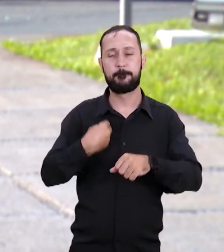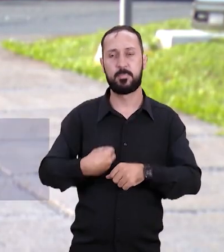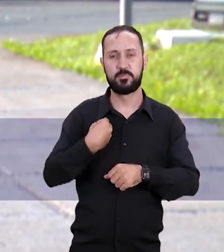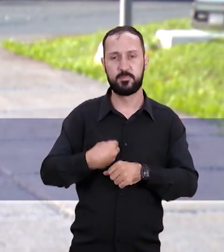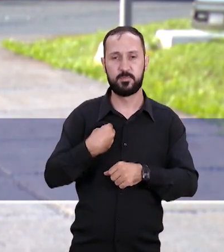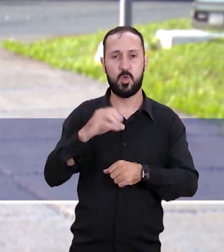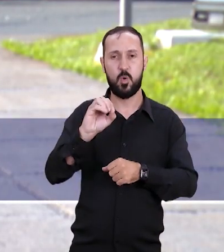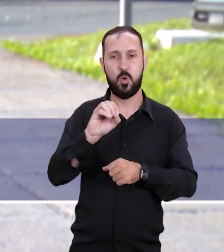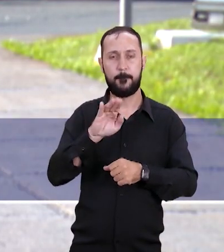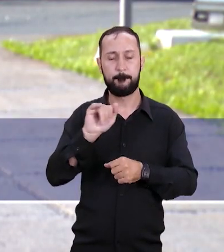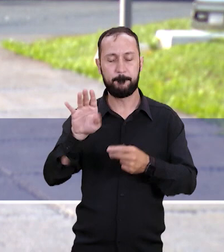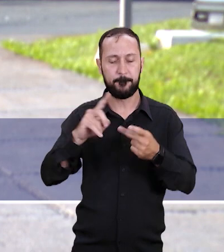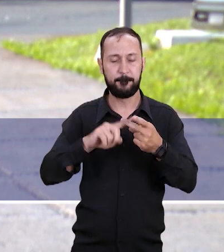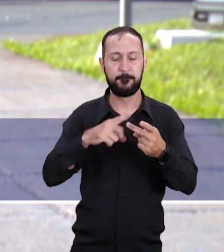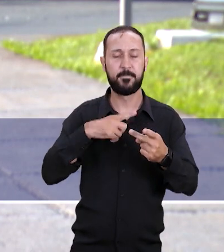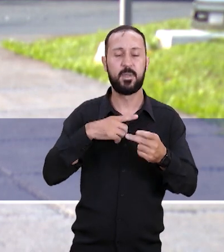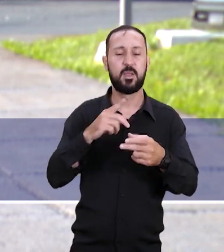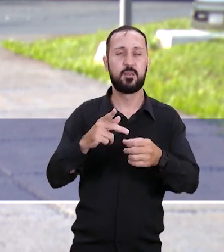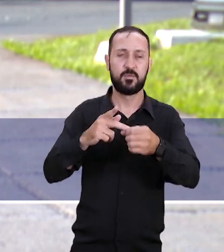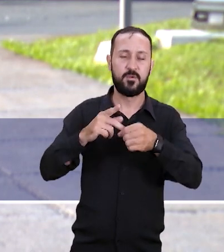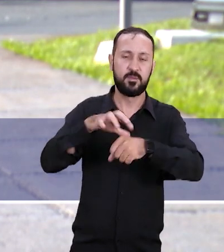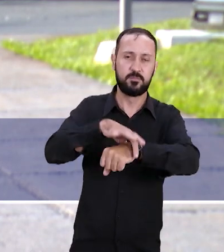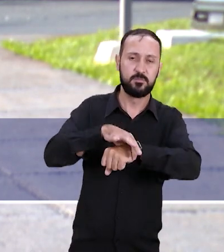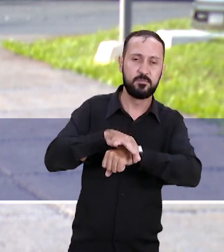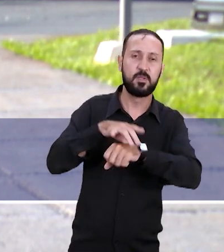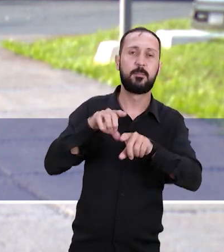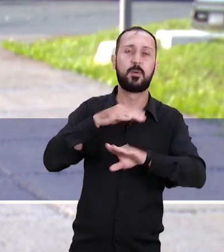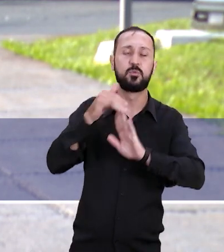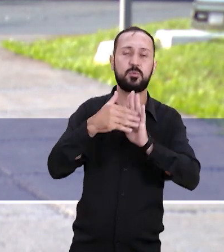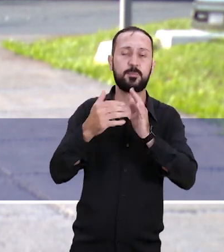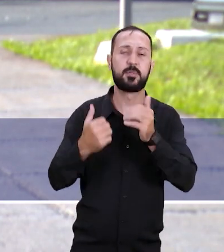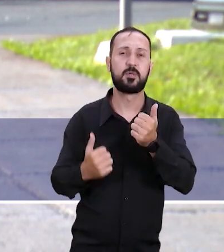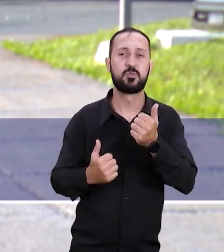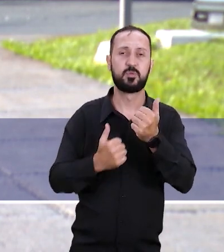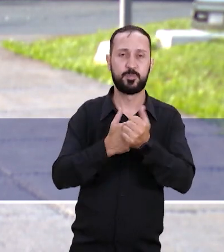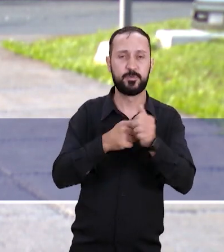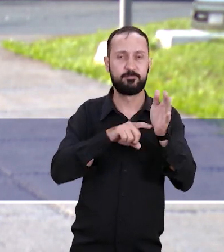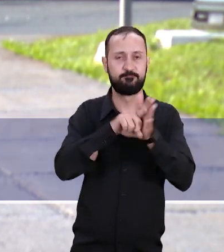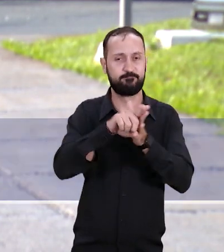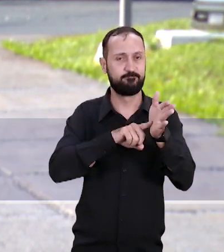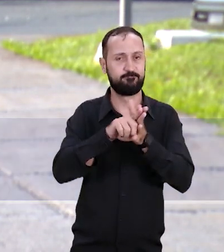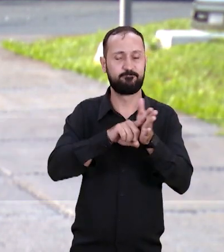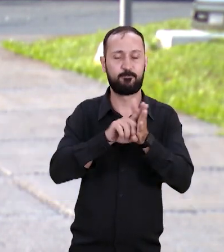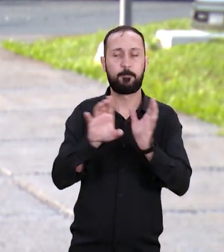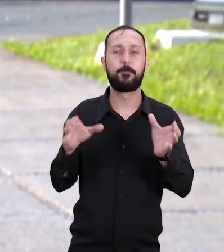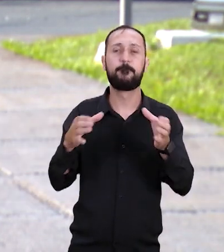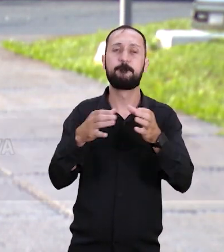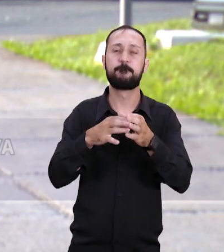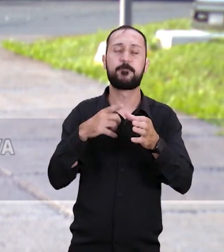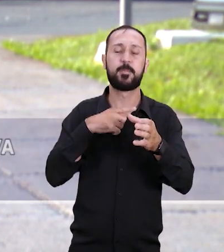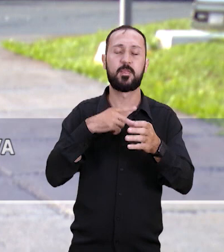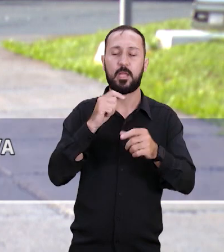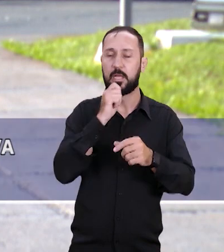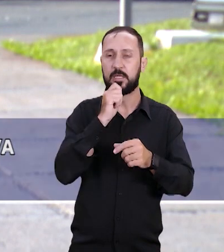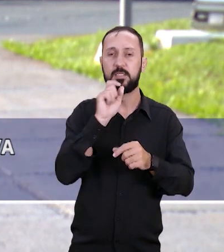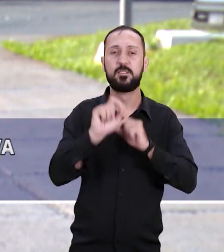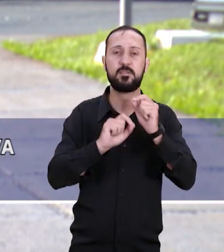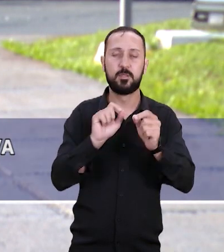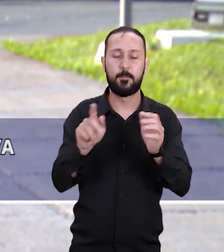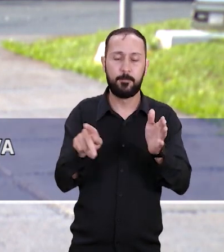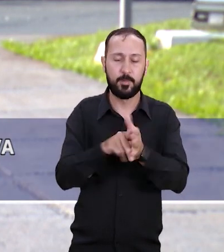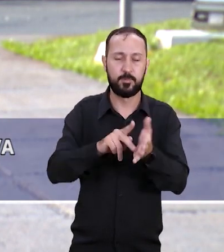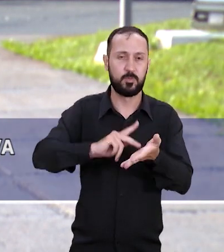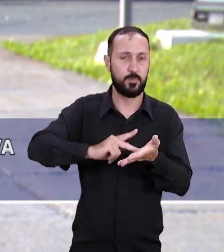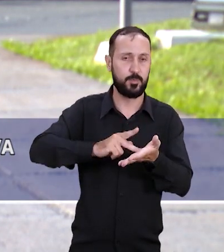convocar representantes da OAB, Ministério Público e Defensoria Pública para darem suporte nas investigações. A comissão